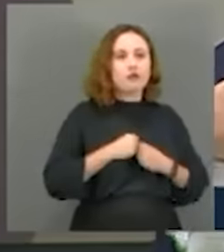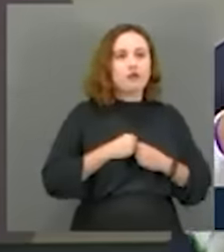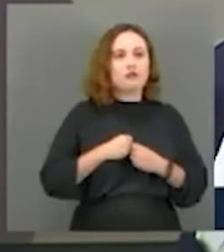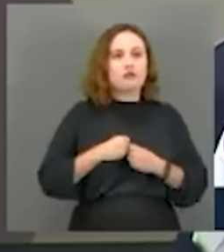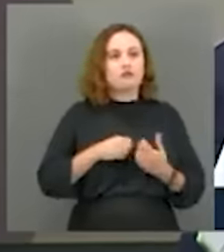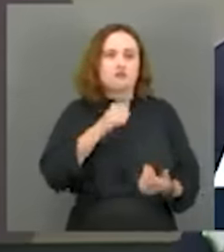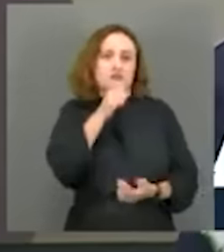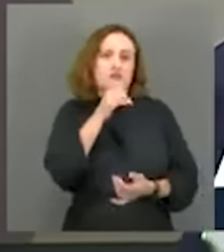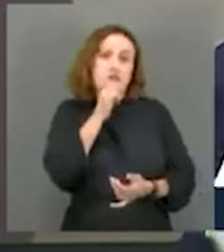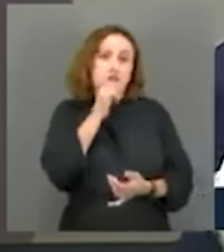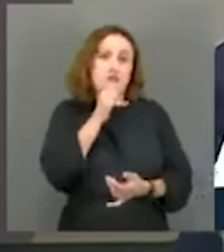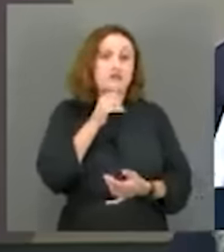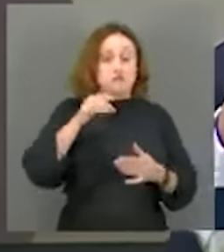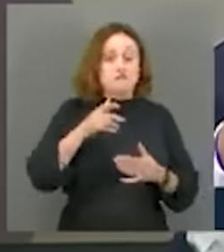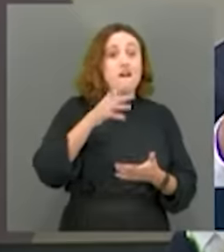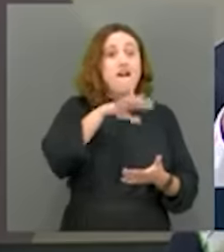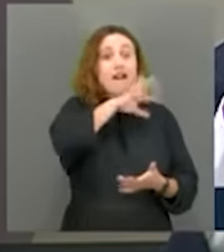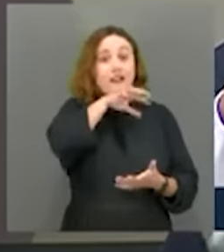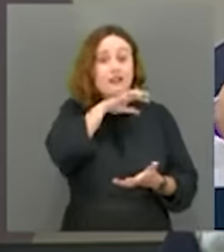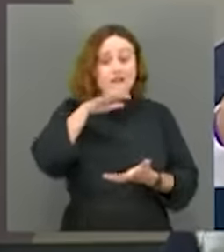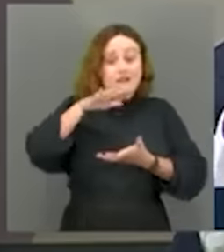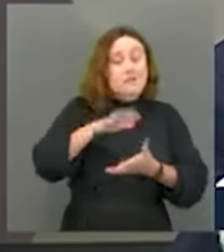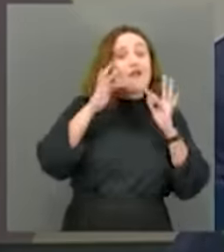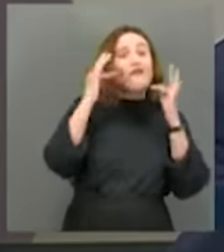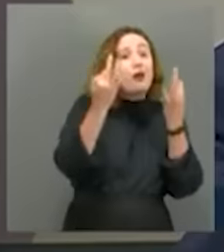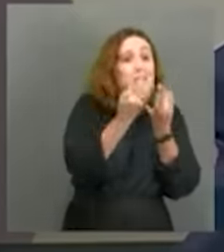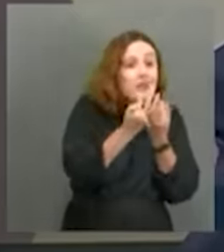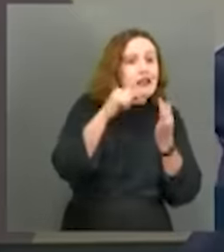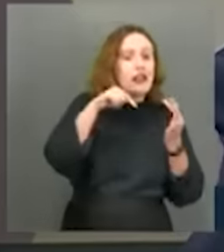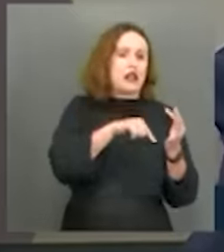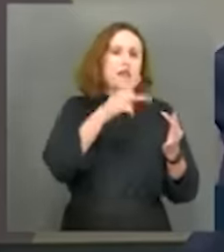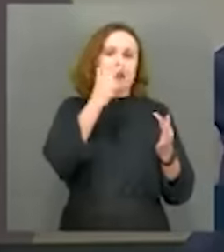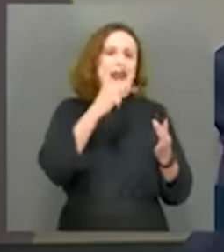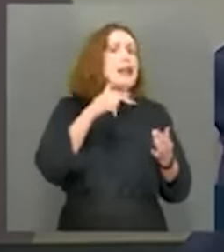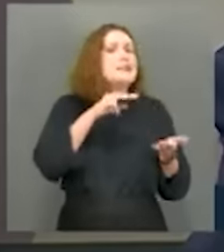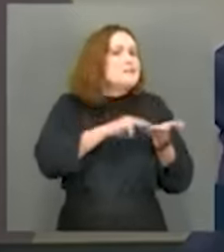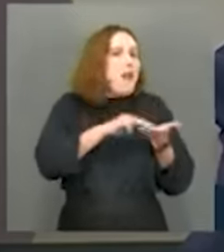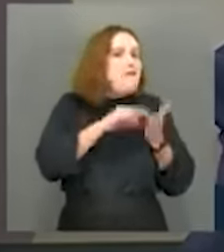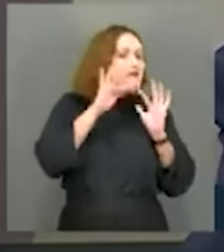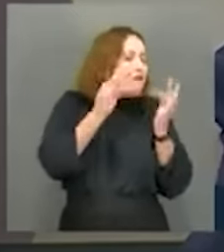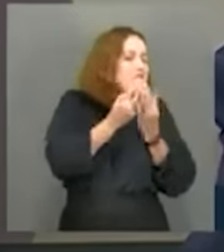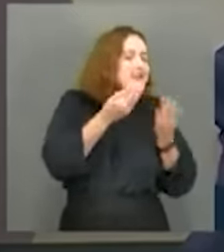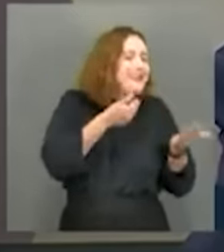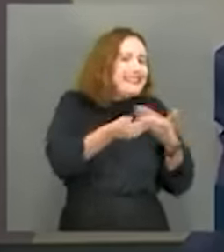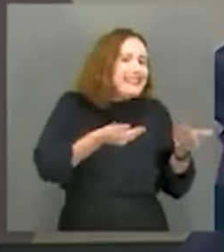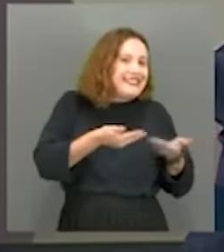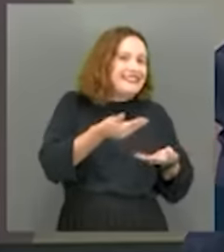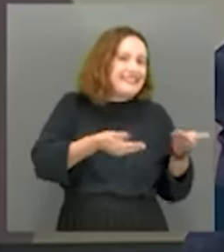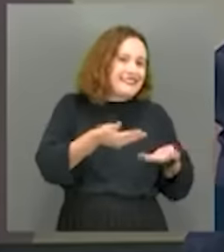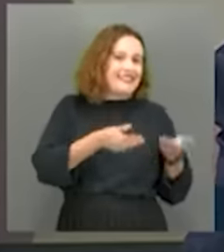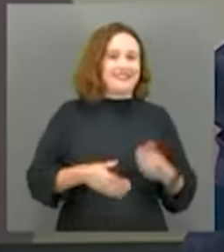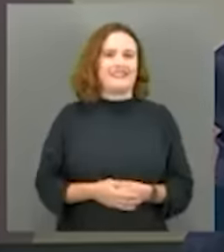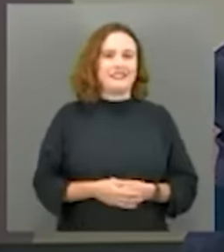pet ele passou a fazer parte da família tem um outro valor diferente da dimensão que era dada há tempos atrás